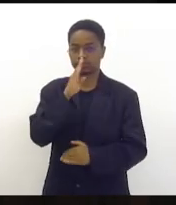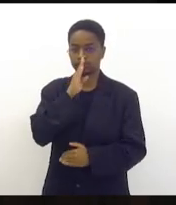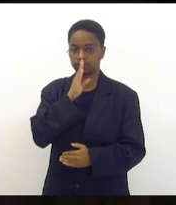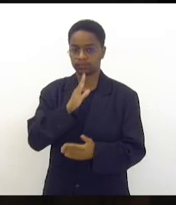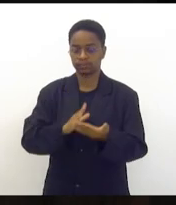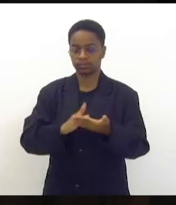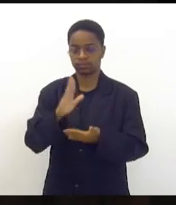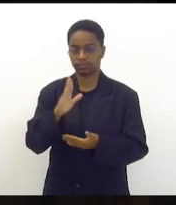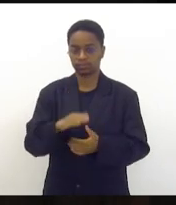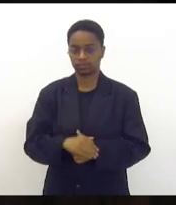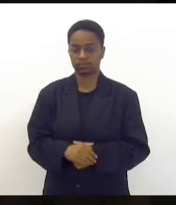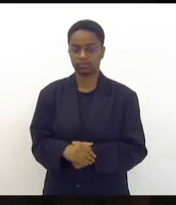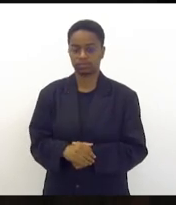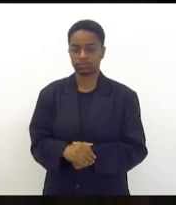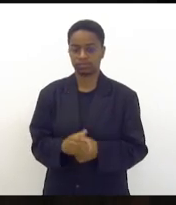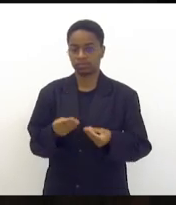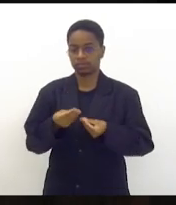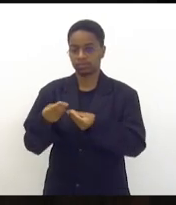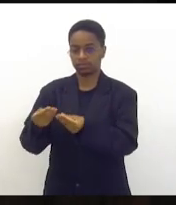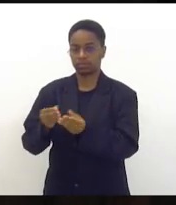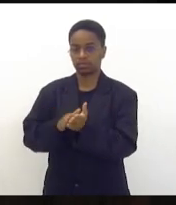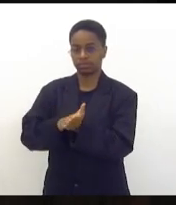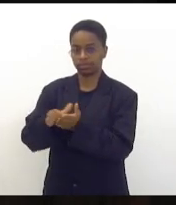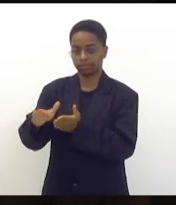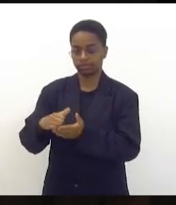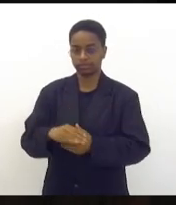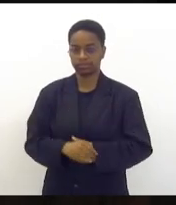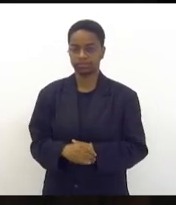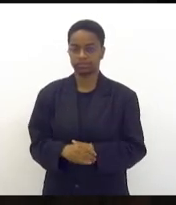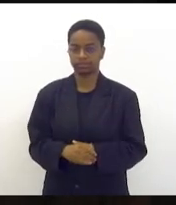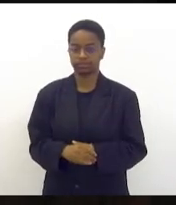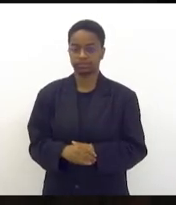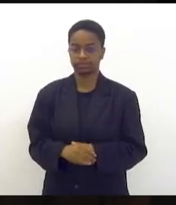como estão. Aprovado, vai a publicação.